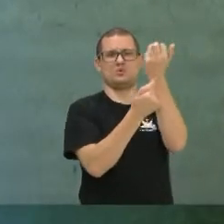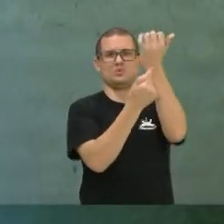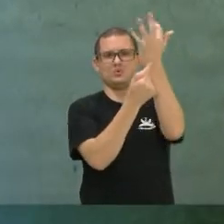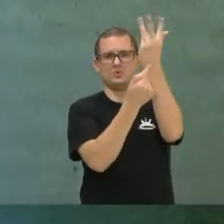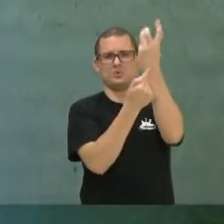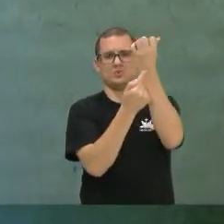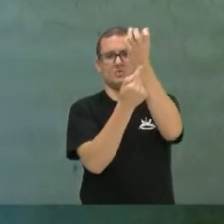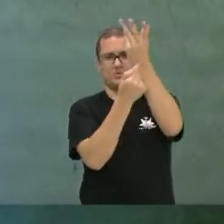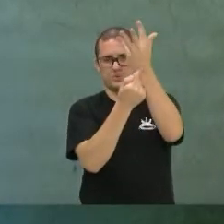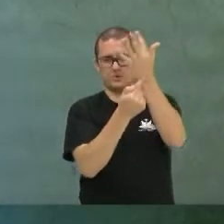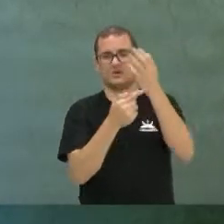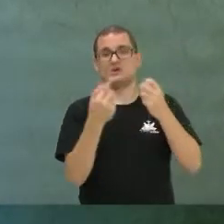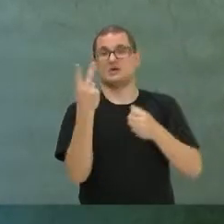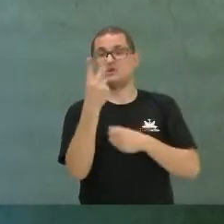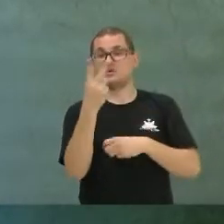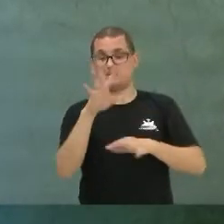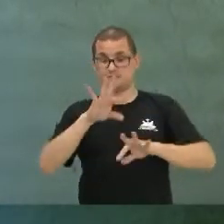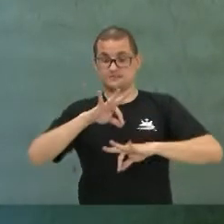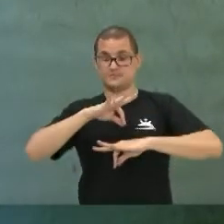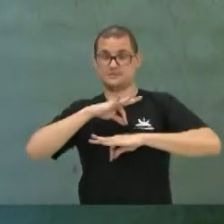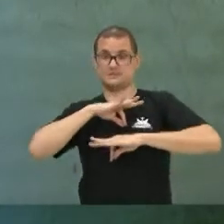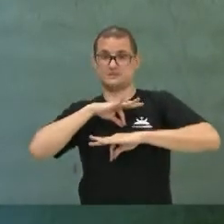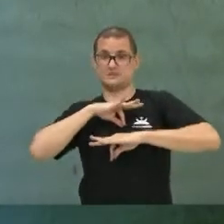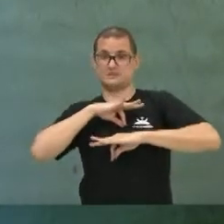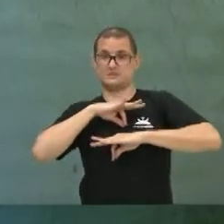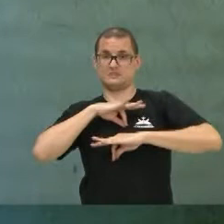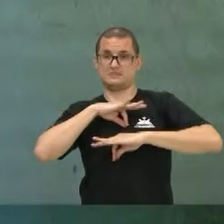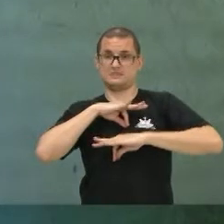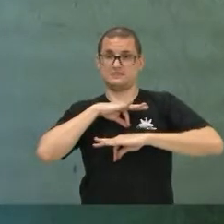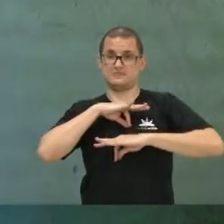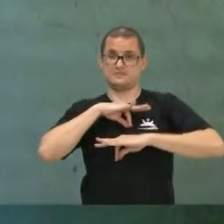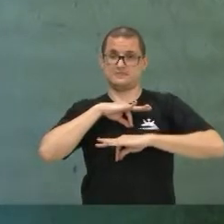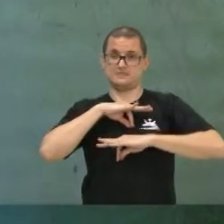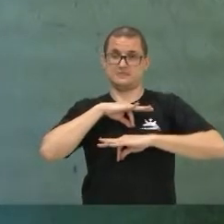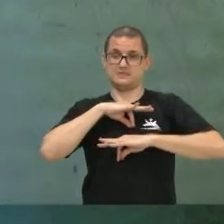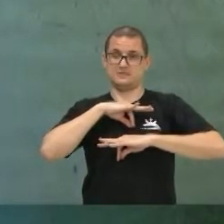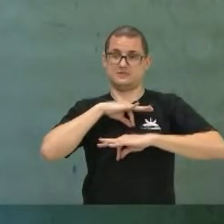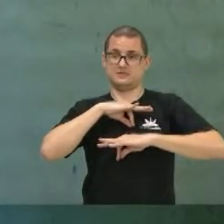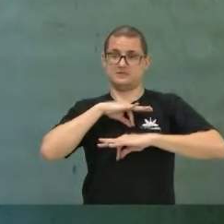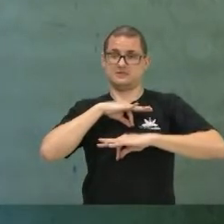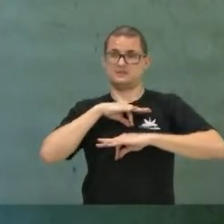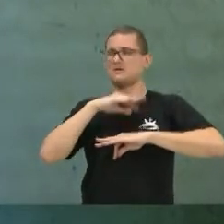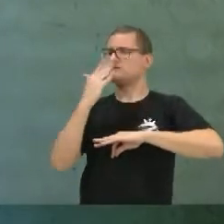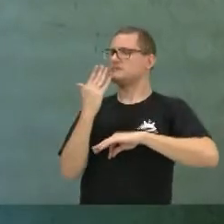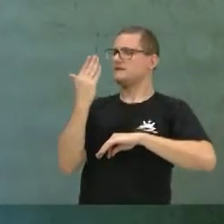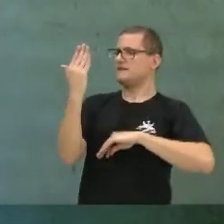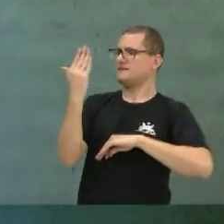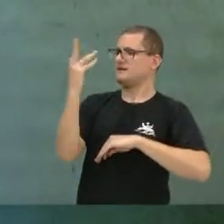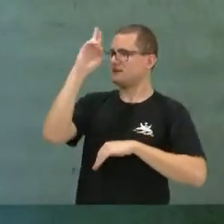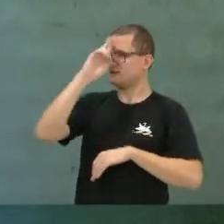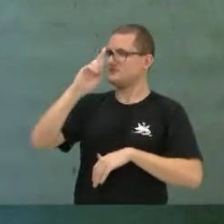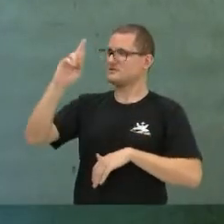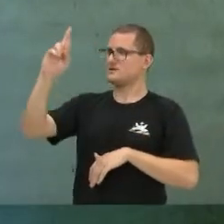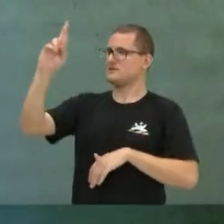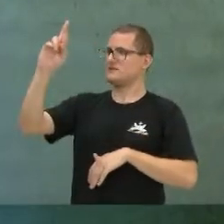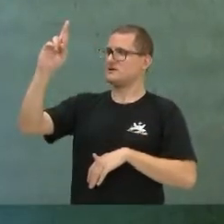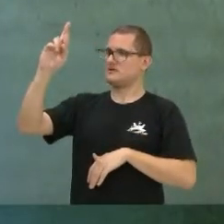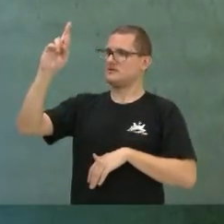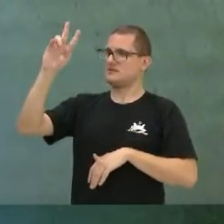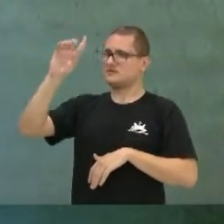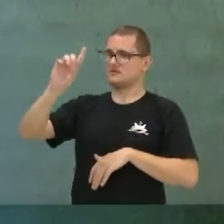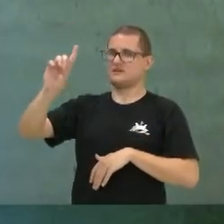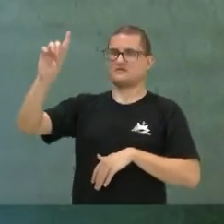dois personagens 7 tocha os dois personagens que estão diante do senhor da terra